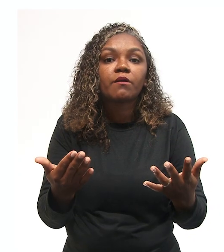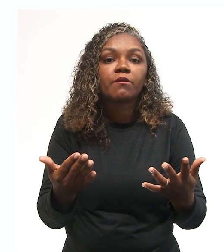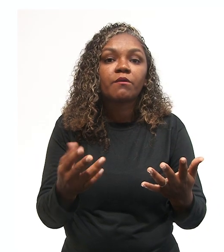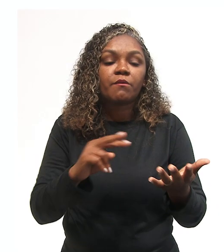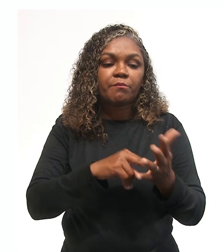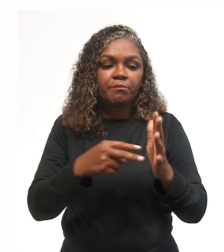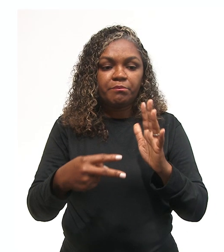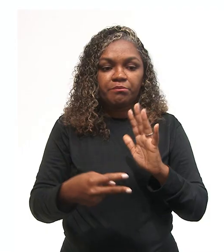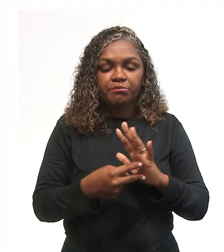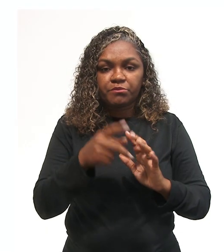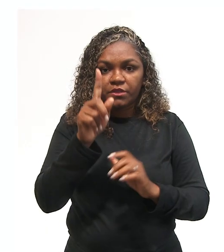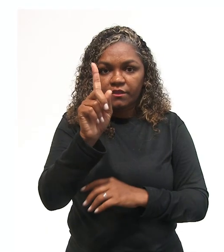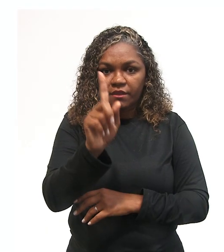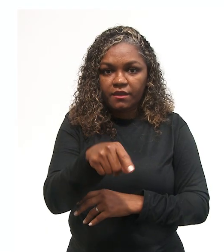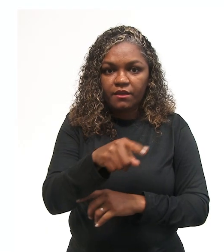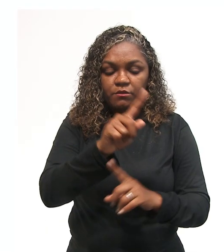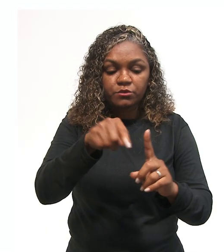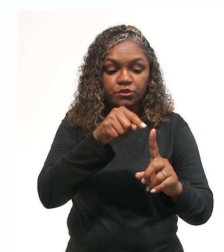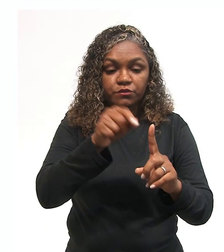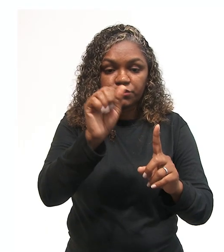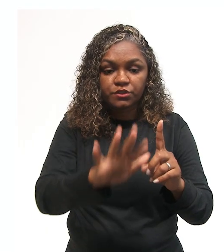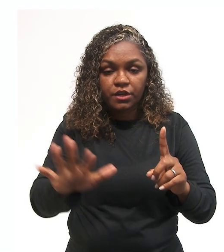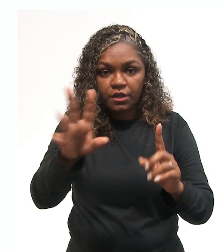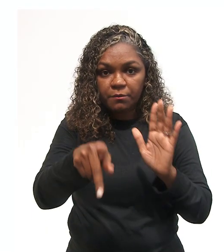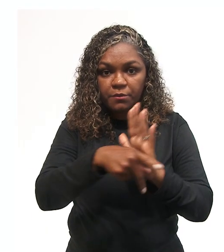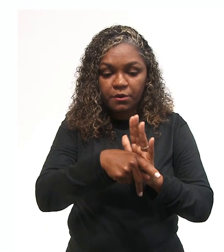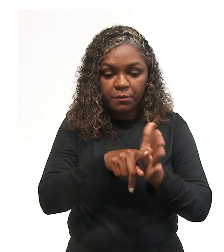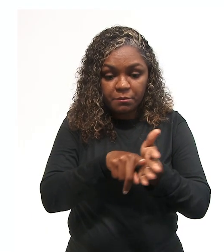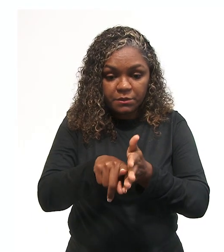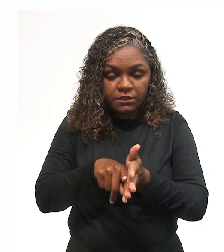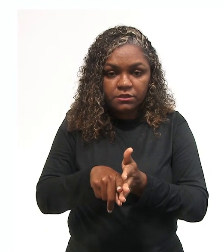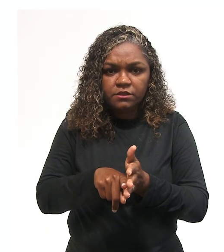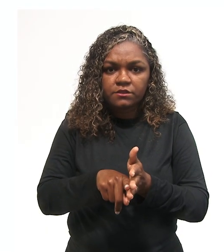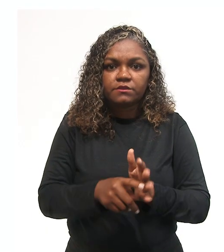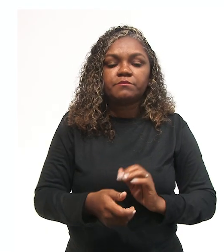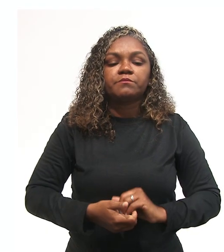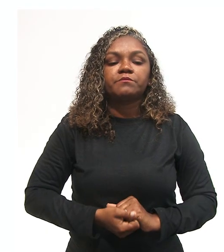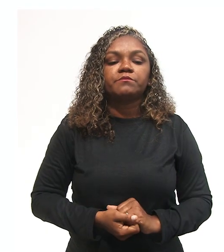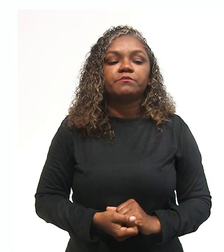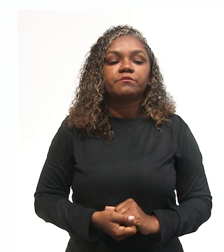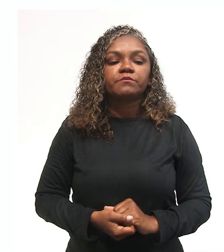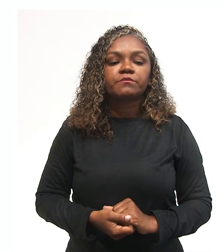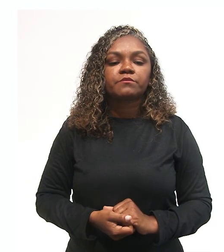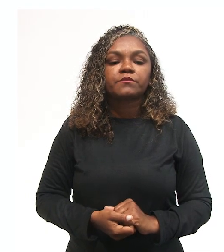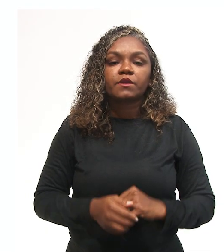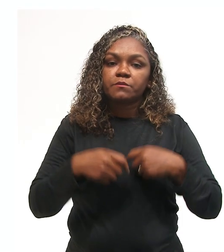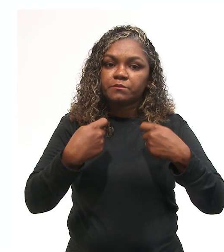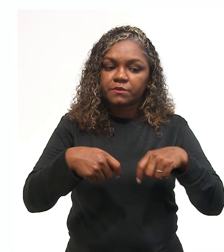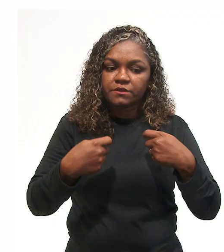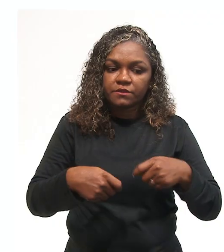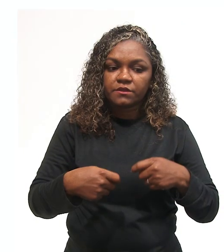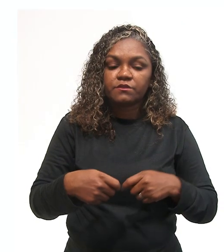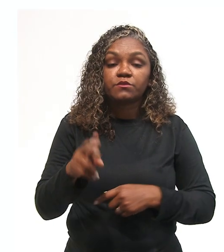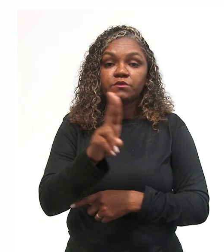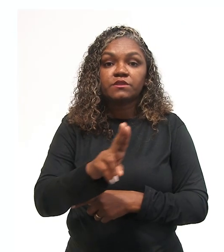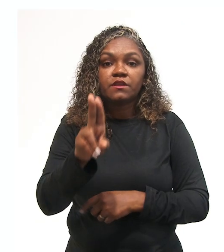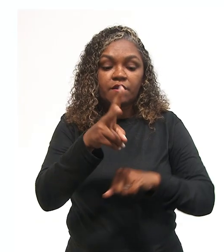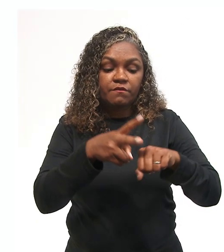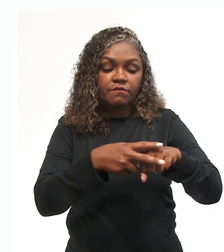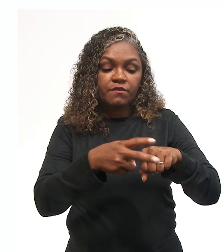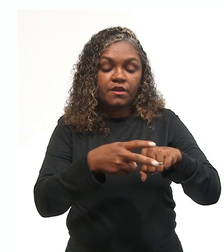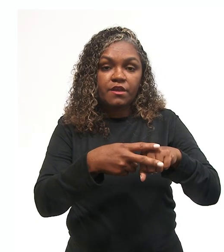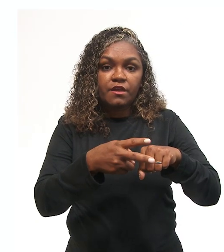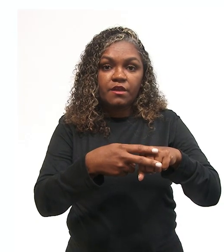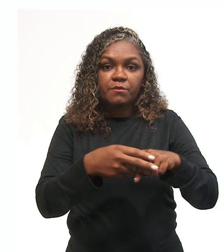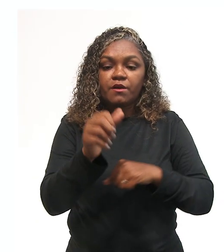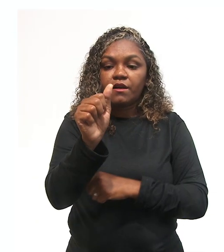da pesquisa. Afinal, para que eu estou fazendo essa pesquisa, né? Qual que é a sua finalidade? Deve-se usar verbos no